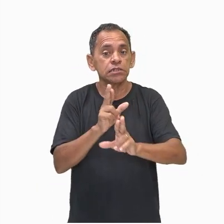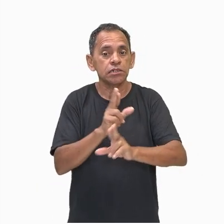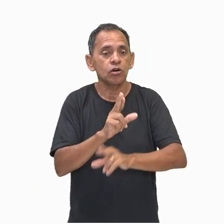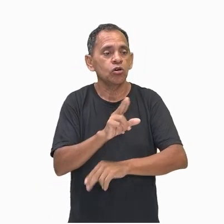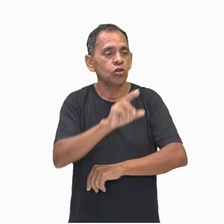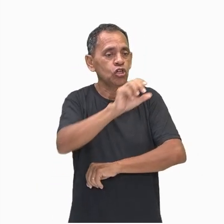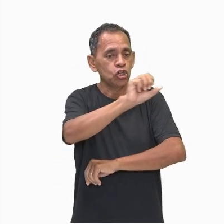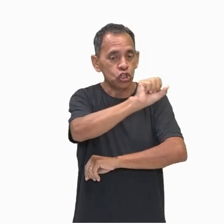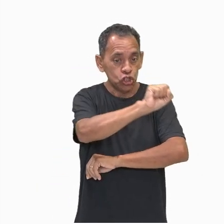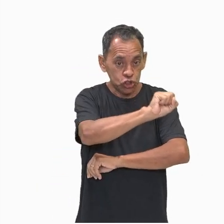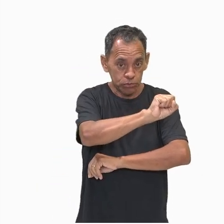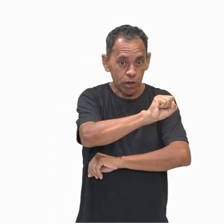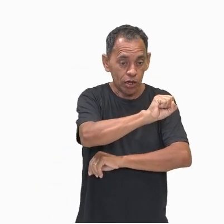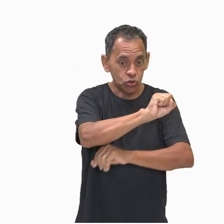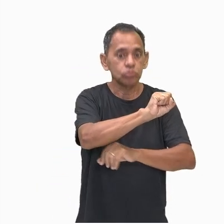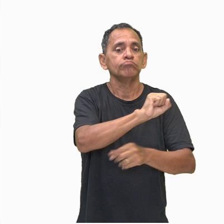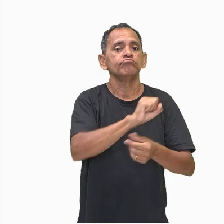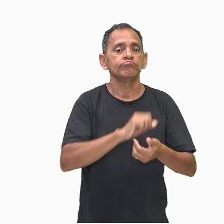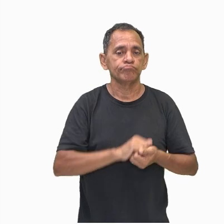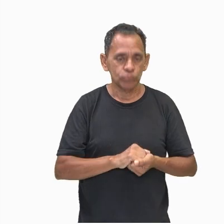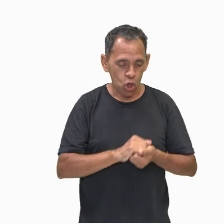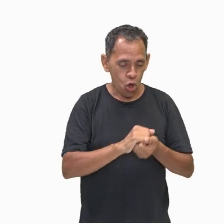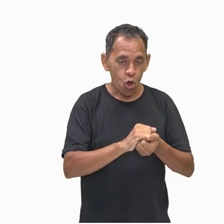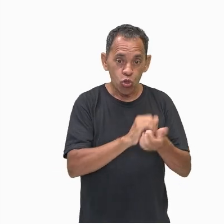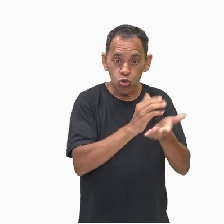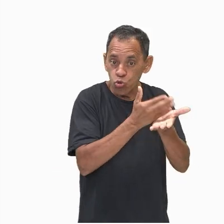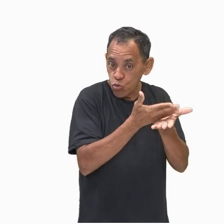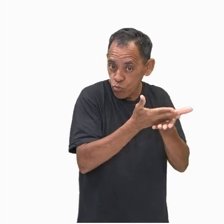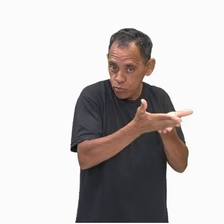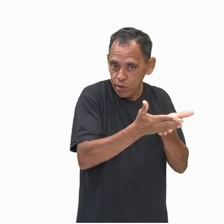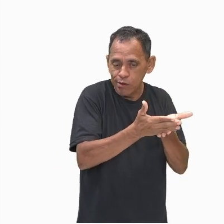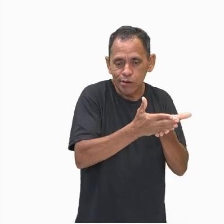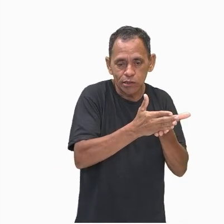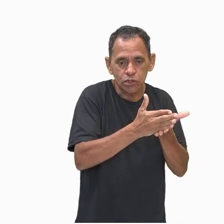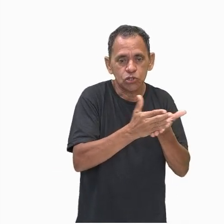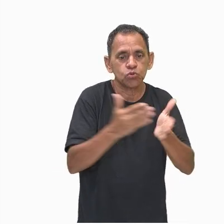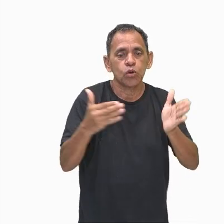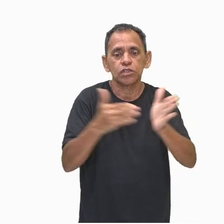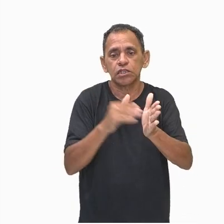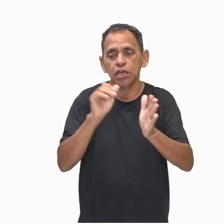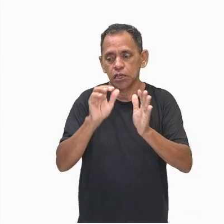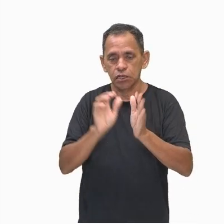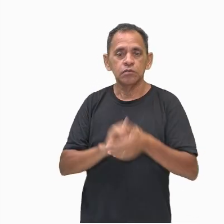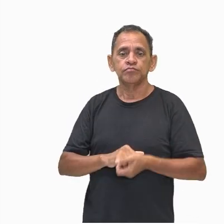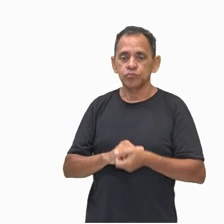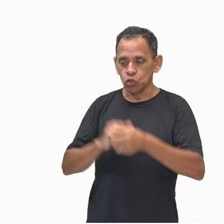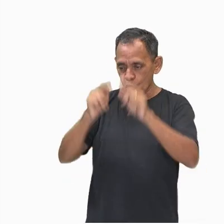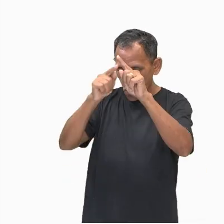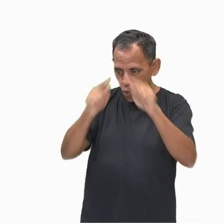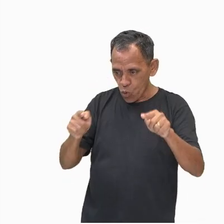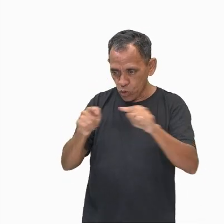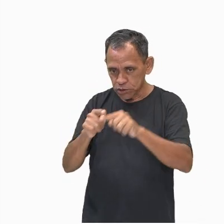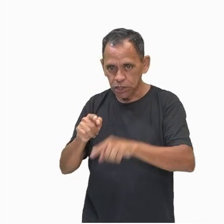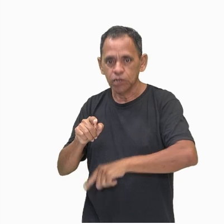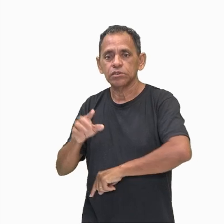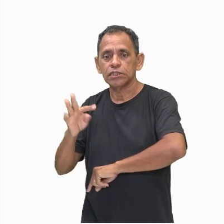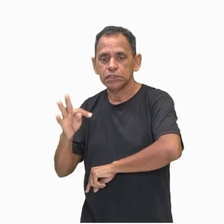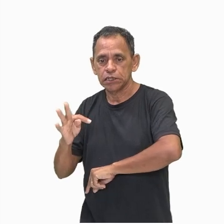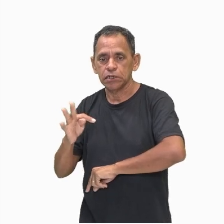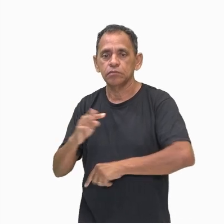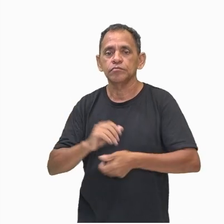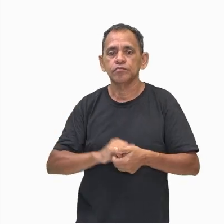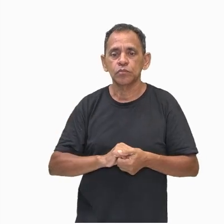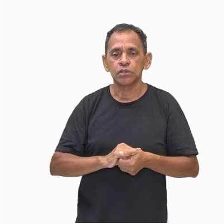percorrido e o tempo correspondente para percorrer o referido espaço traduzindo aqui numa linguagem mais